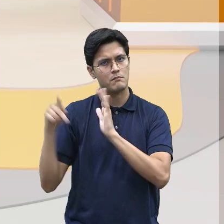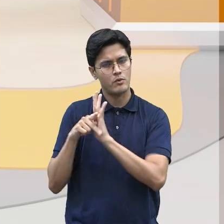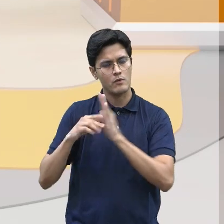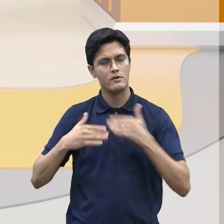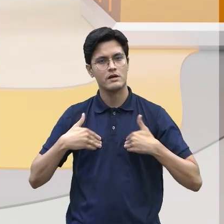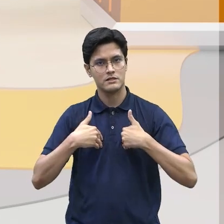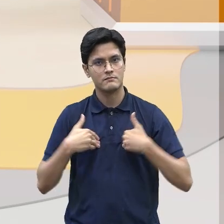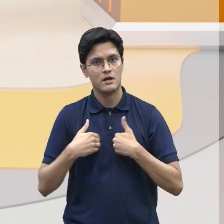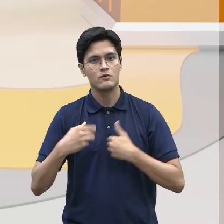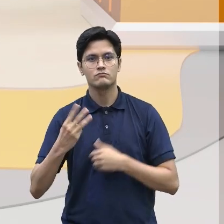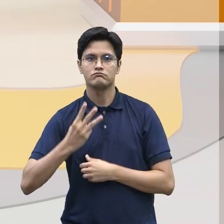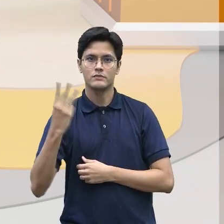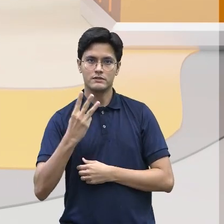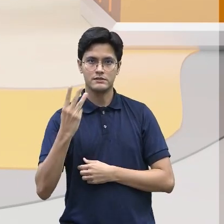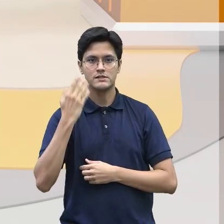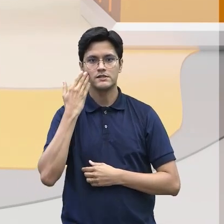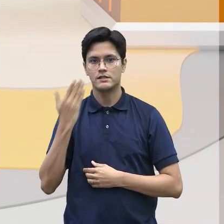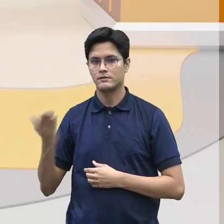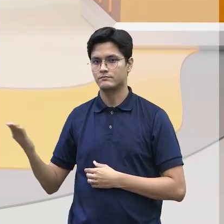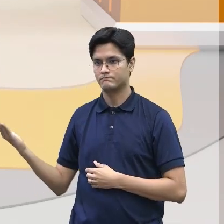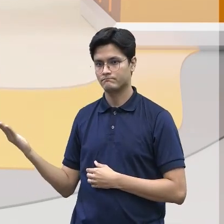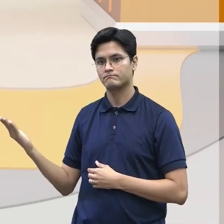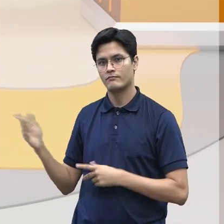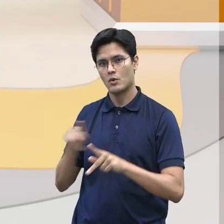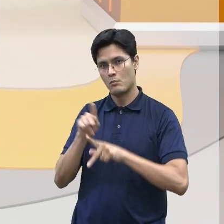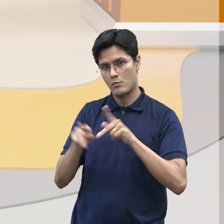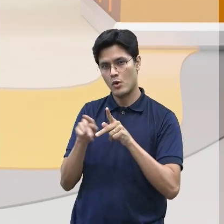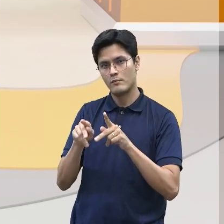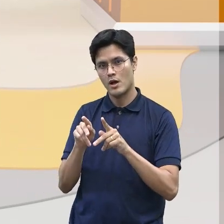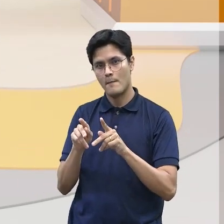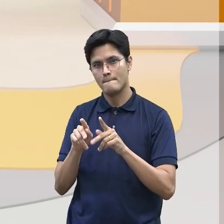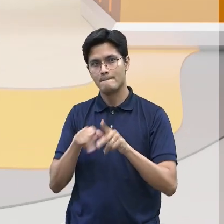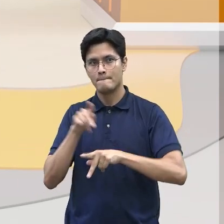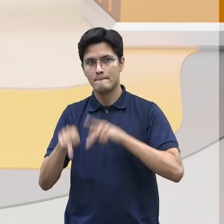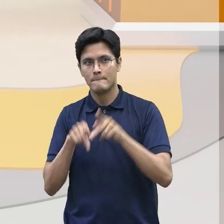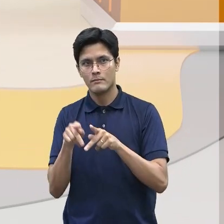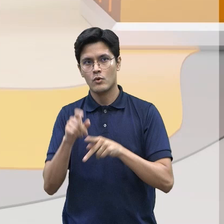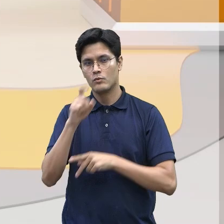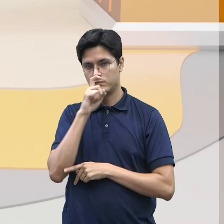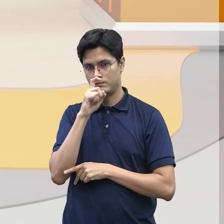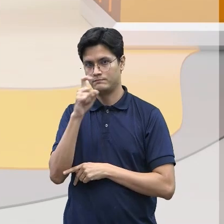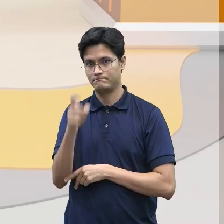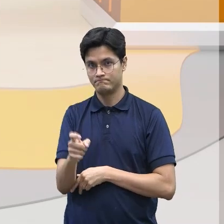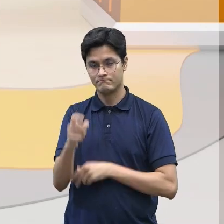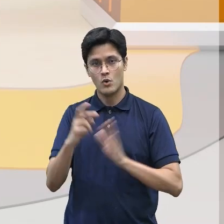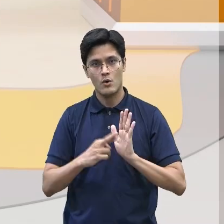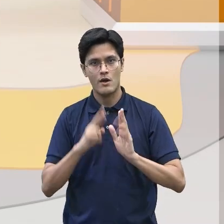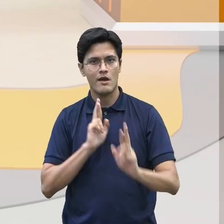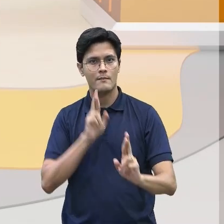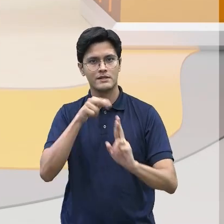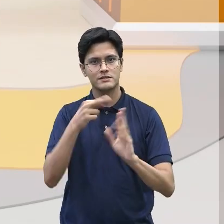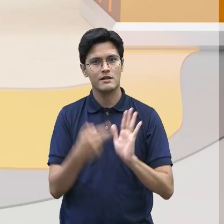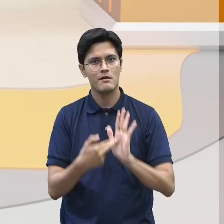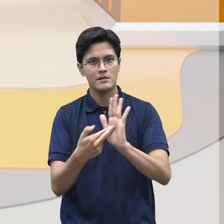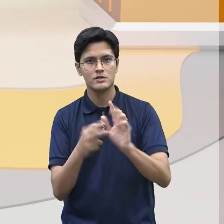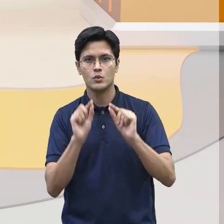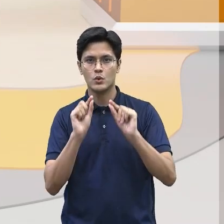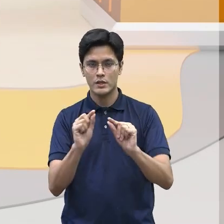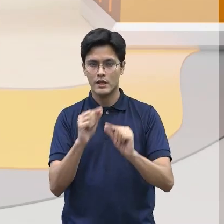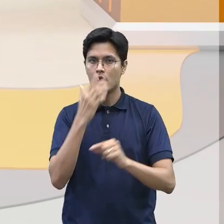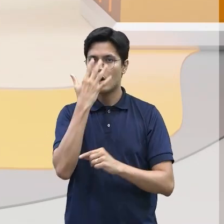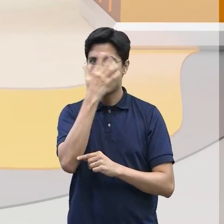faz referência ao povo Punu, do Gabão, e essa máscara representa rostos de mulheres, geralmente